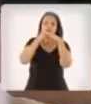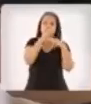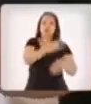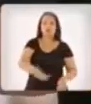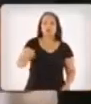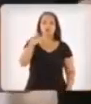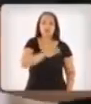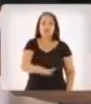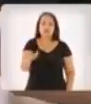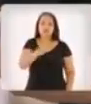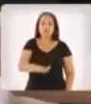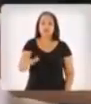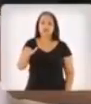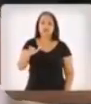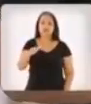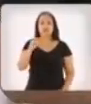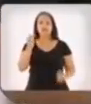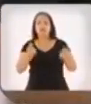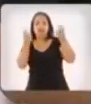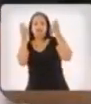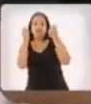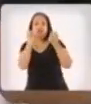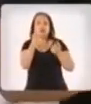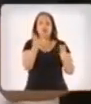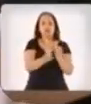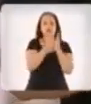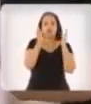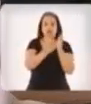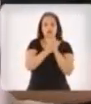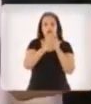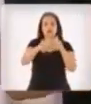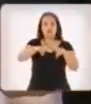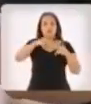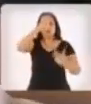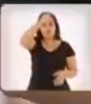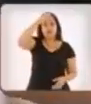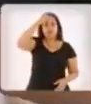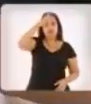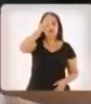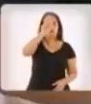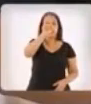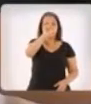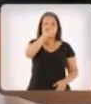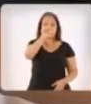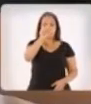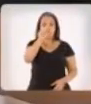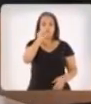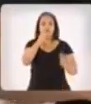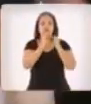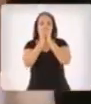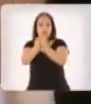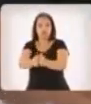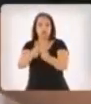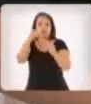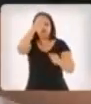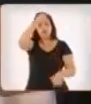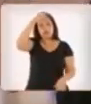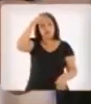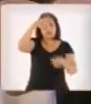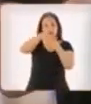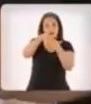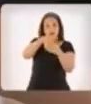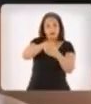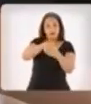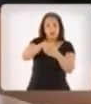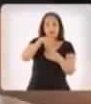nossas crianças, independente de serem ricas ou pobres. Para o prefeito Paes e seu candidato, trabalhar pela educação é fabricar escolas.